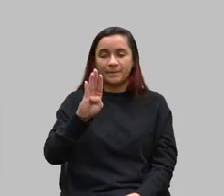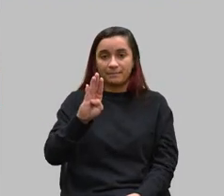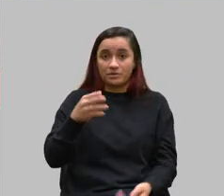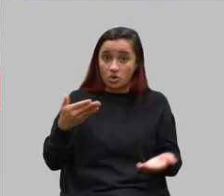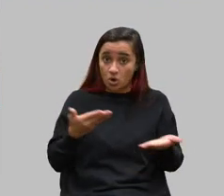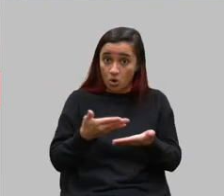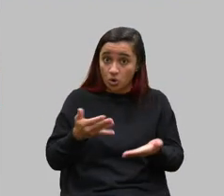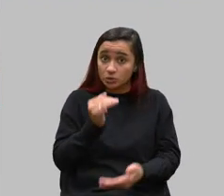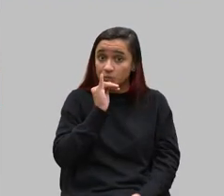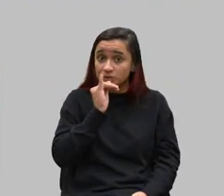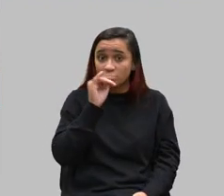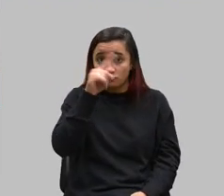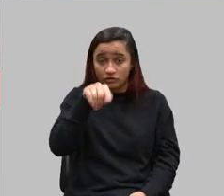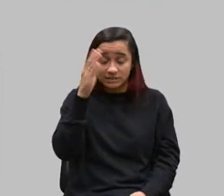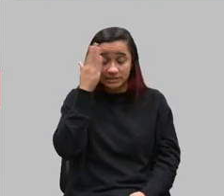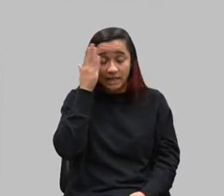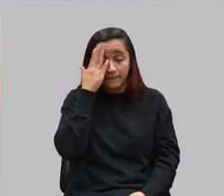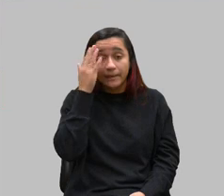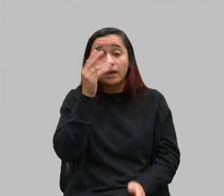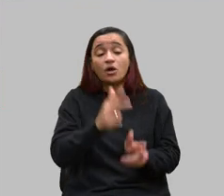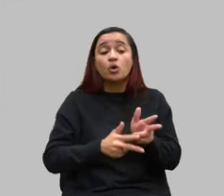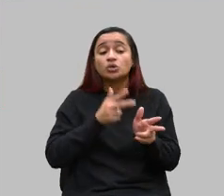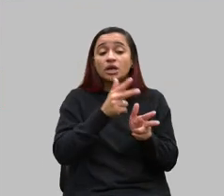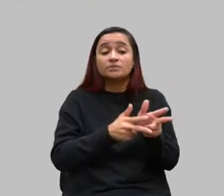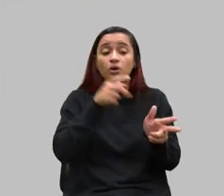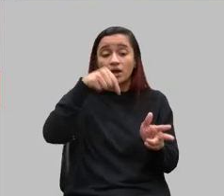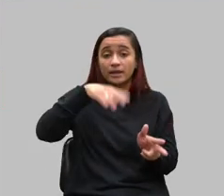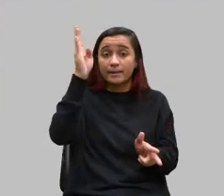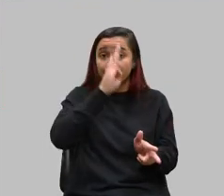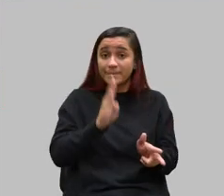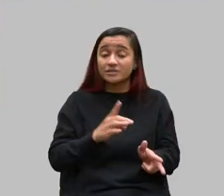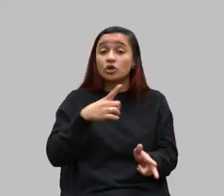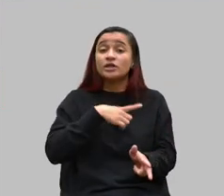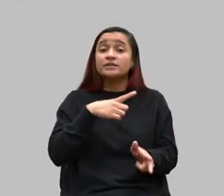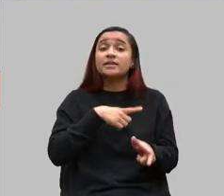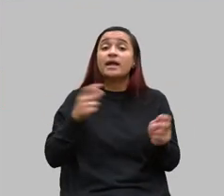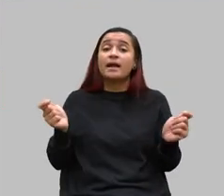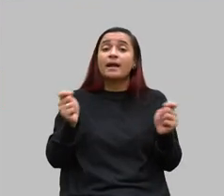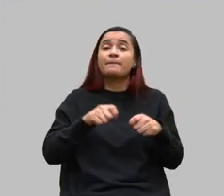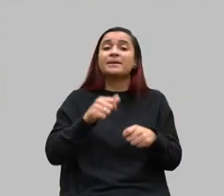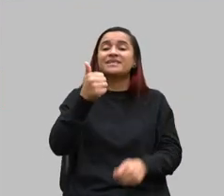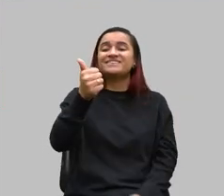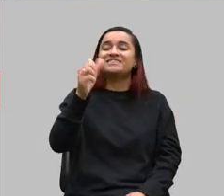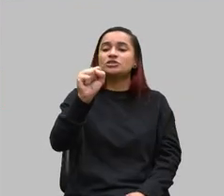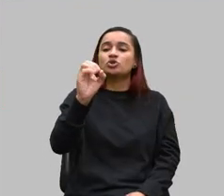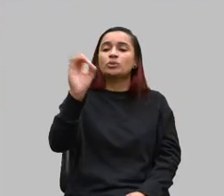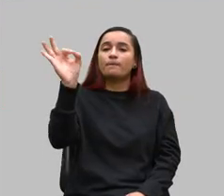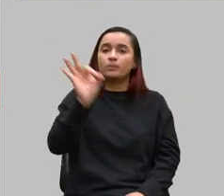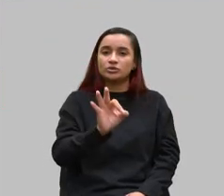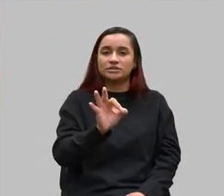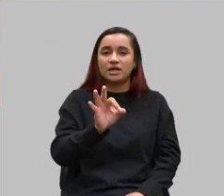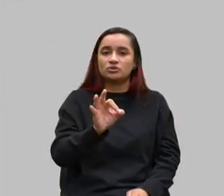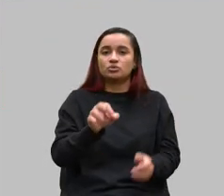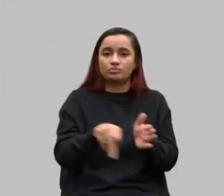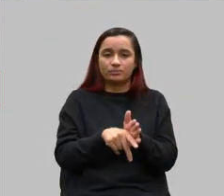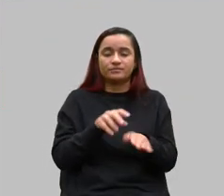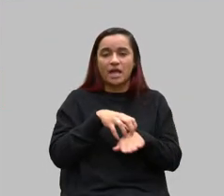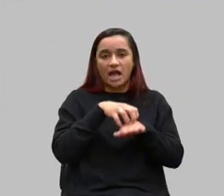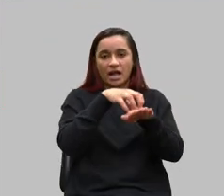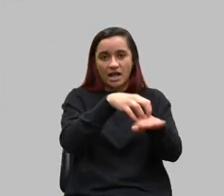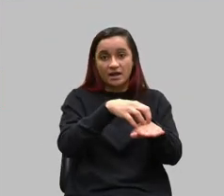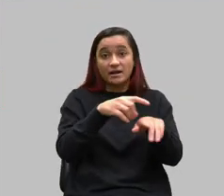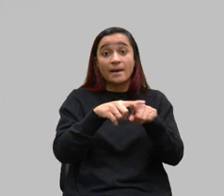ideia o transporte Ferroviário no Brasil tem a capacidade aproximadamente 18% da carga movimentada mas tem